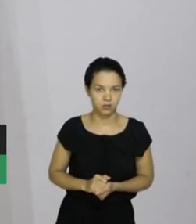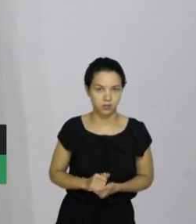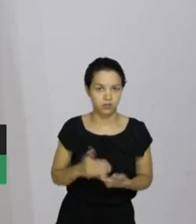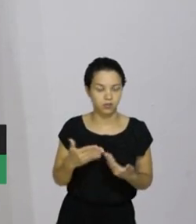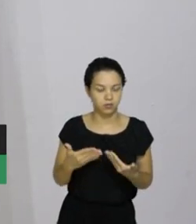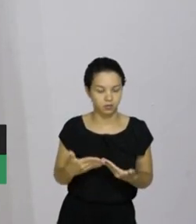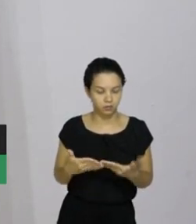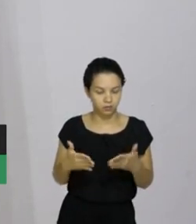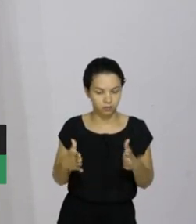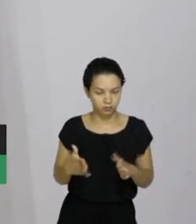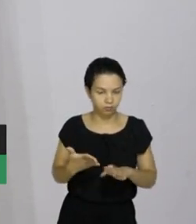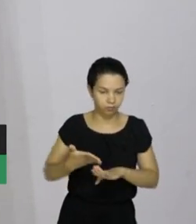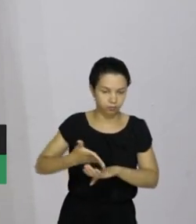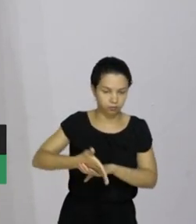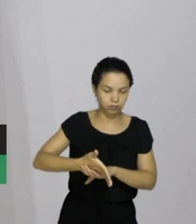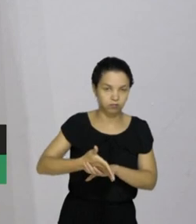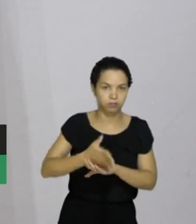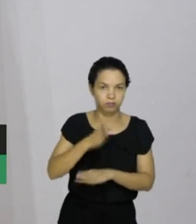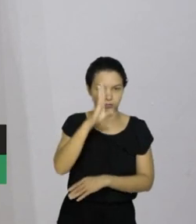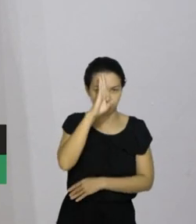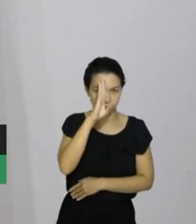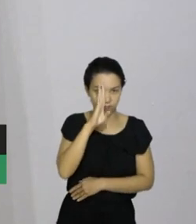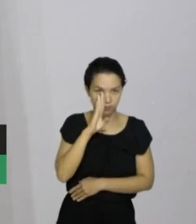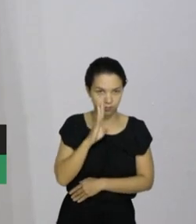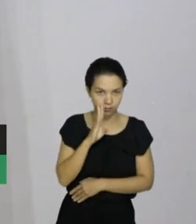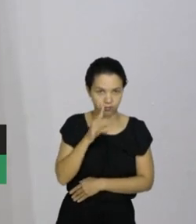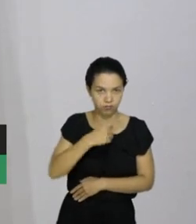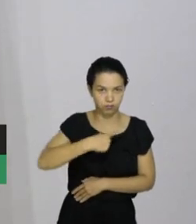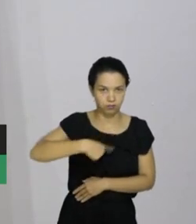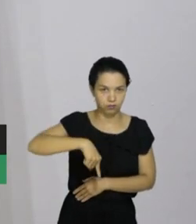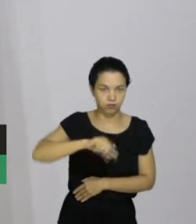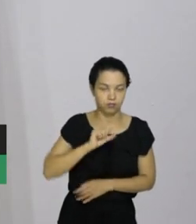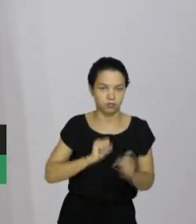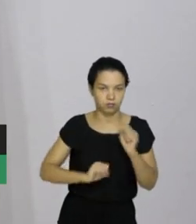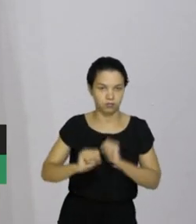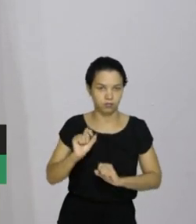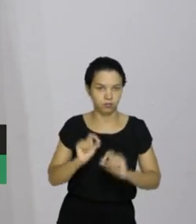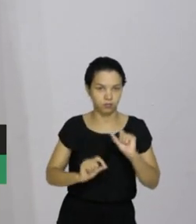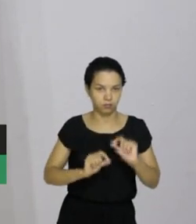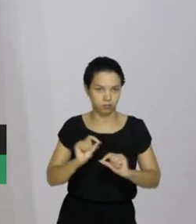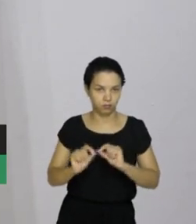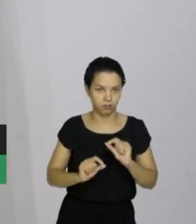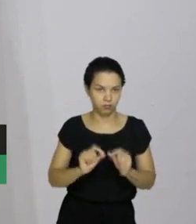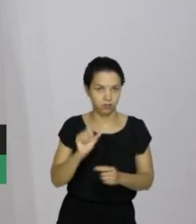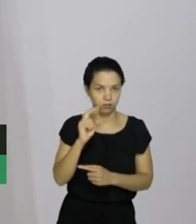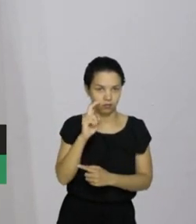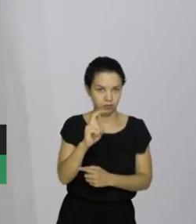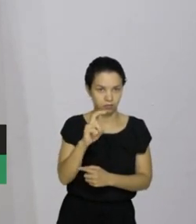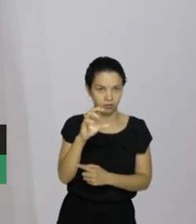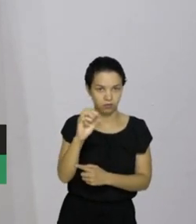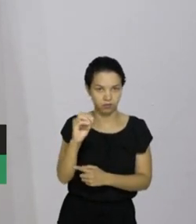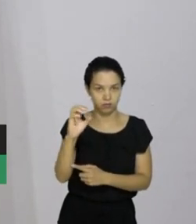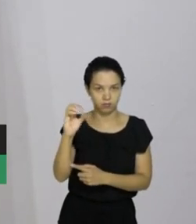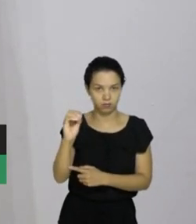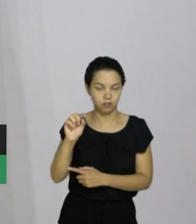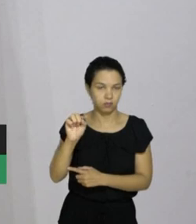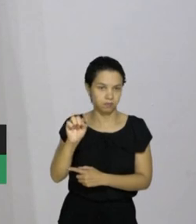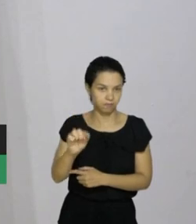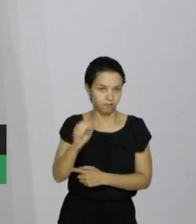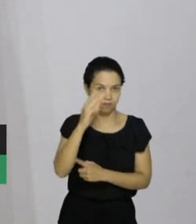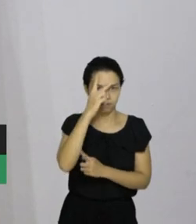gratuita a expectativa é que 500 mil pessoas